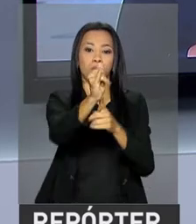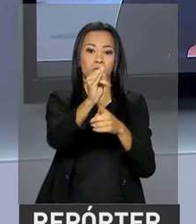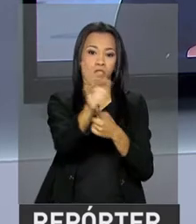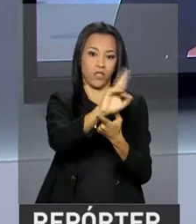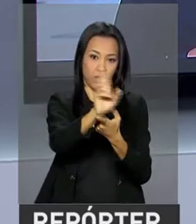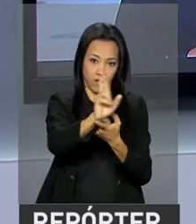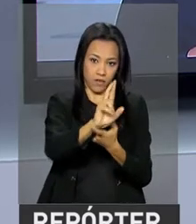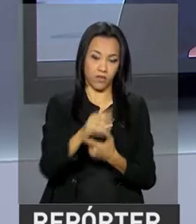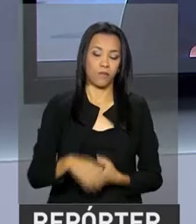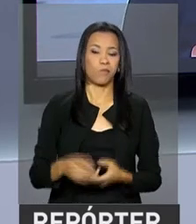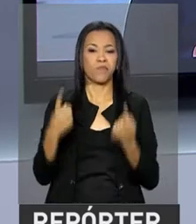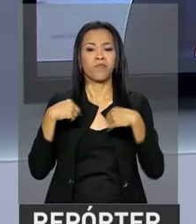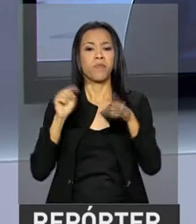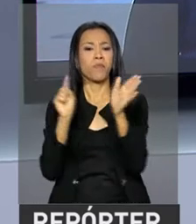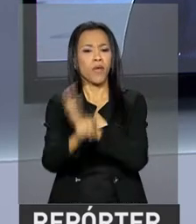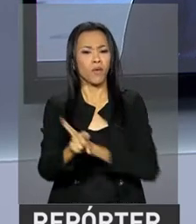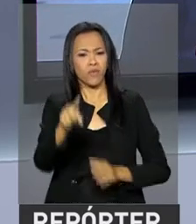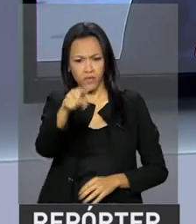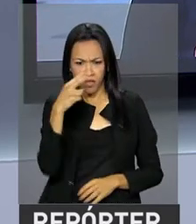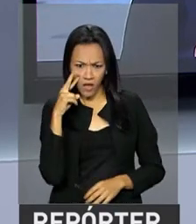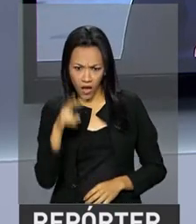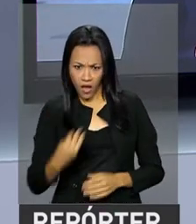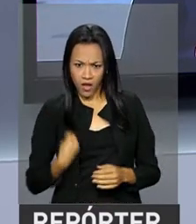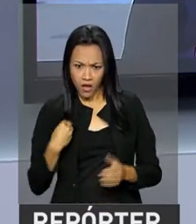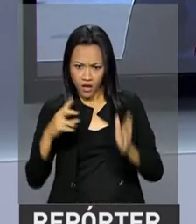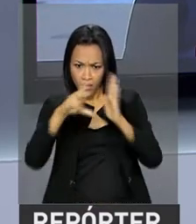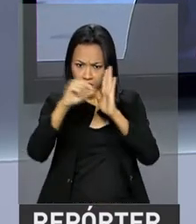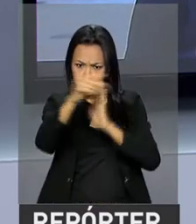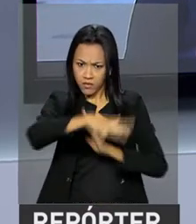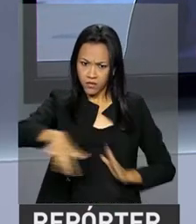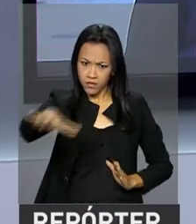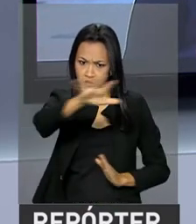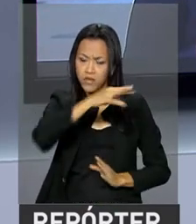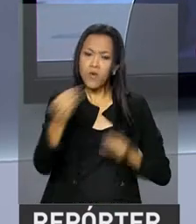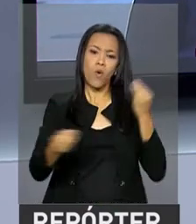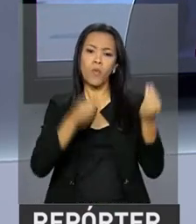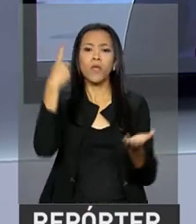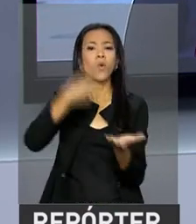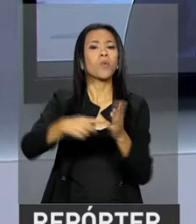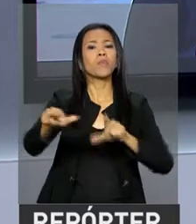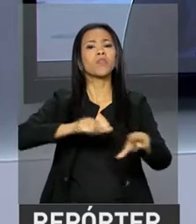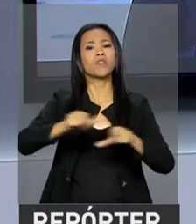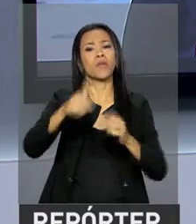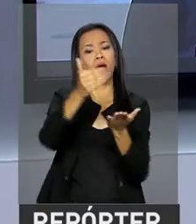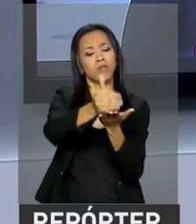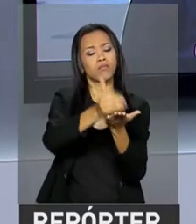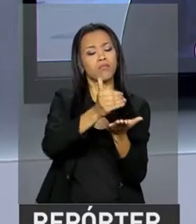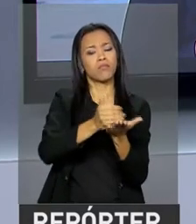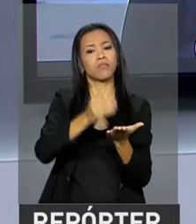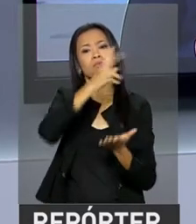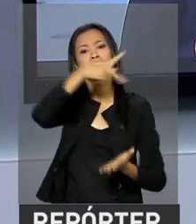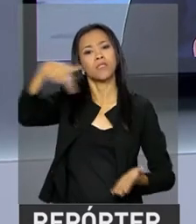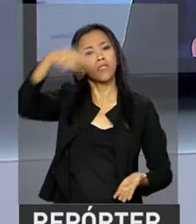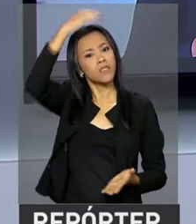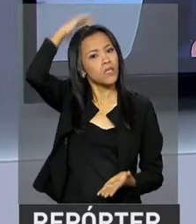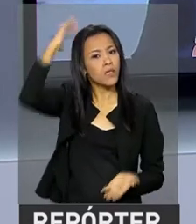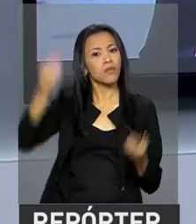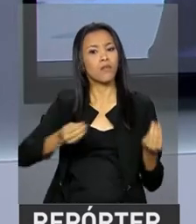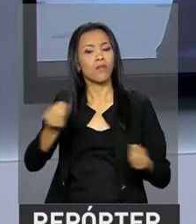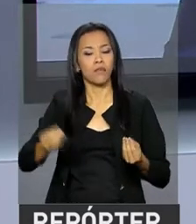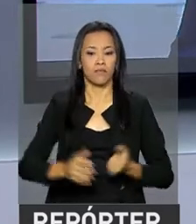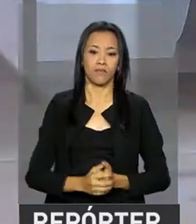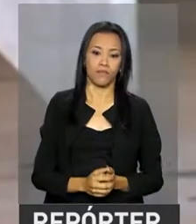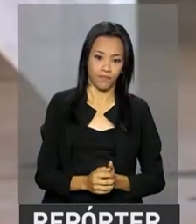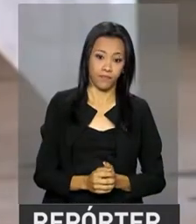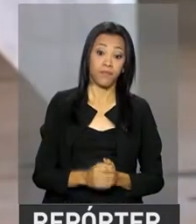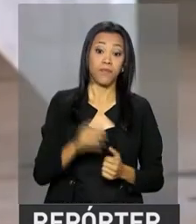reais. Agora, Mara, estou vendo que você está aí no Palácio Planalto. Aproveita e passa para a gente a agenda do presidente Temer, por favor. Bom, é isso mesmo.